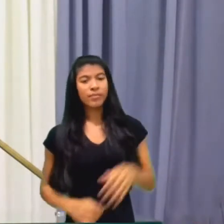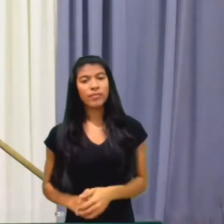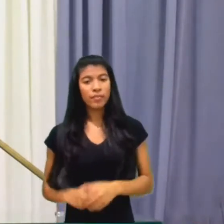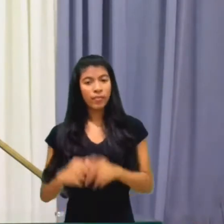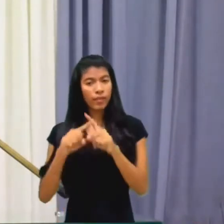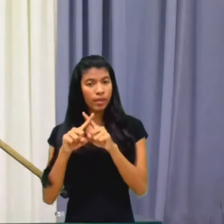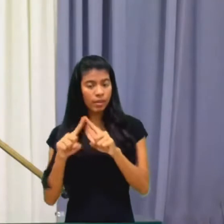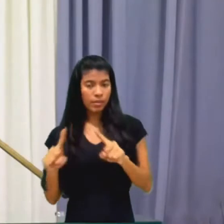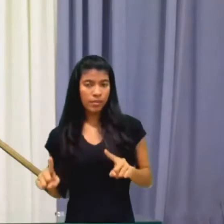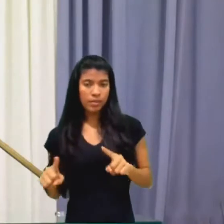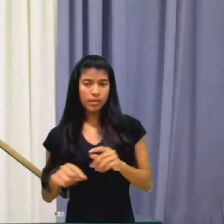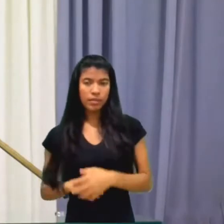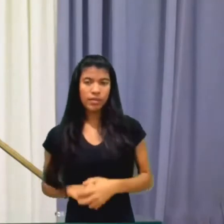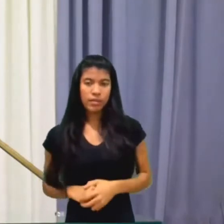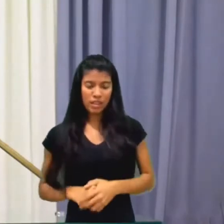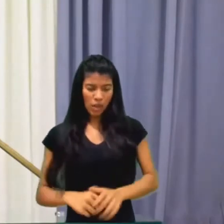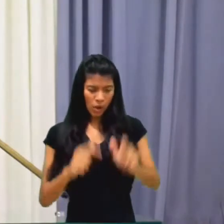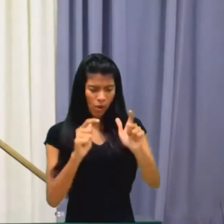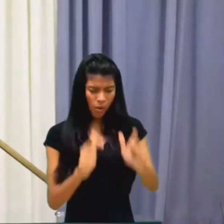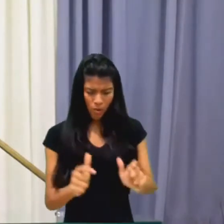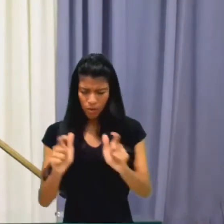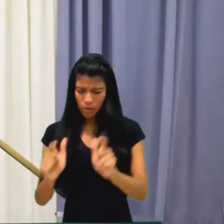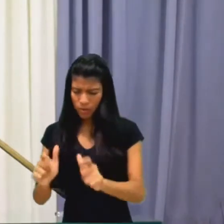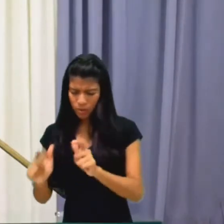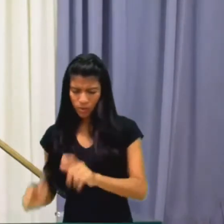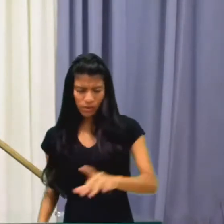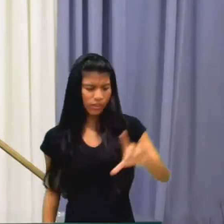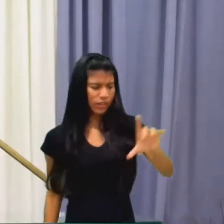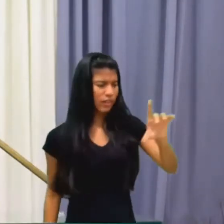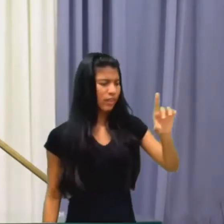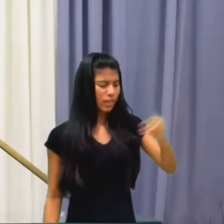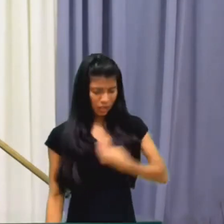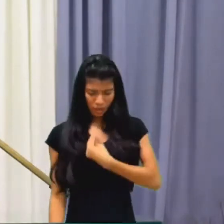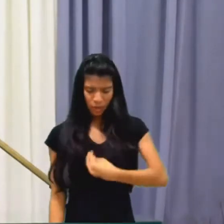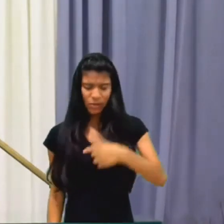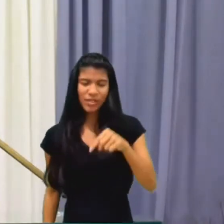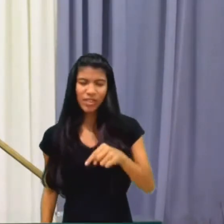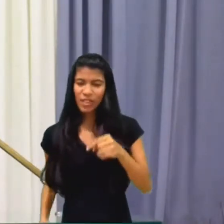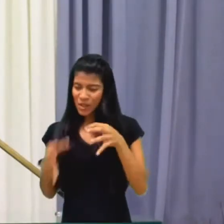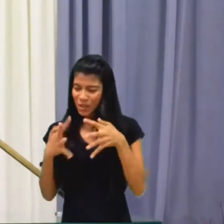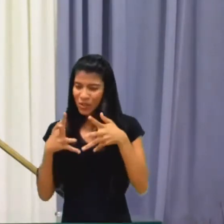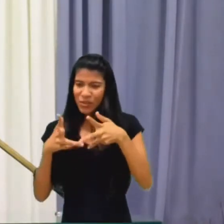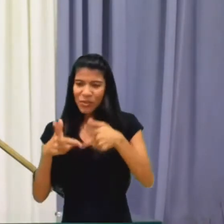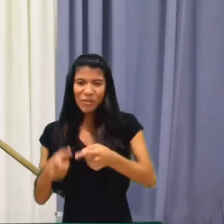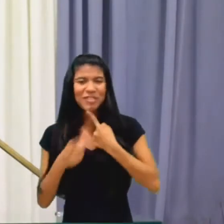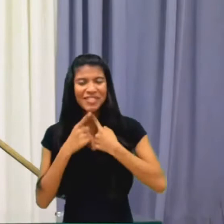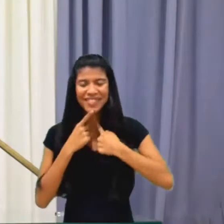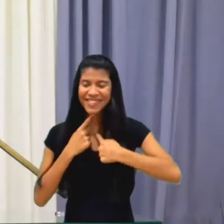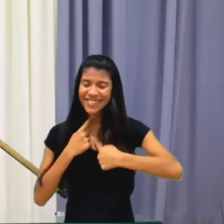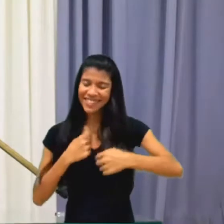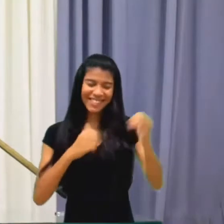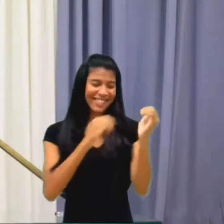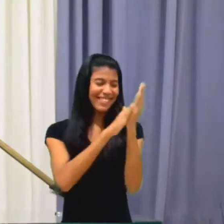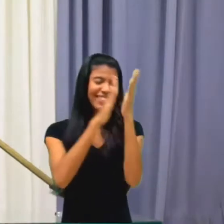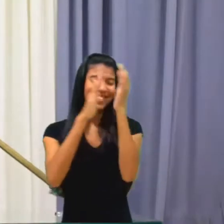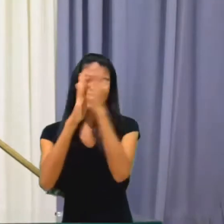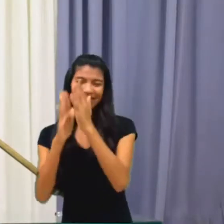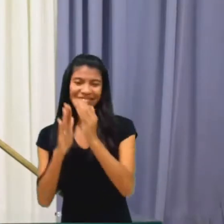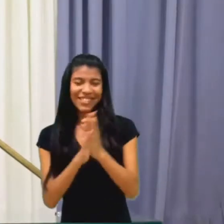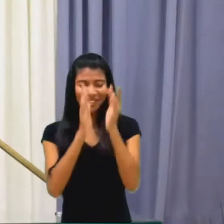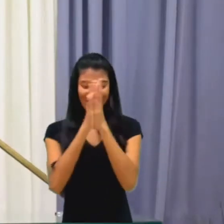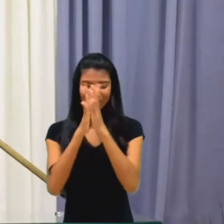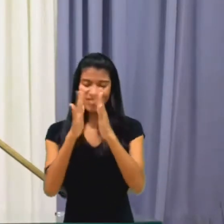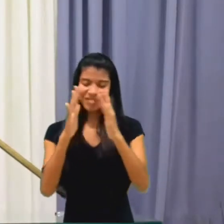Senhor está, todos sentem desejo de louvar o seu nome, todos sentem desejo de dar